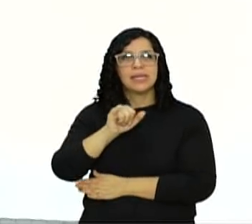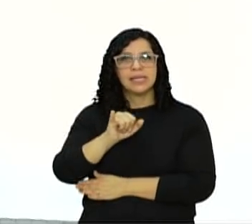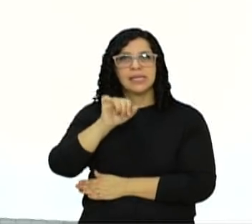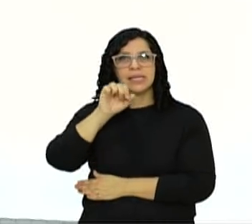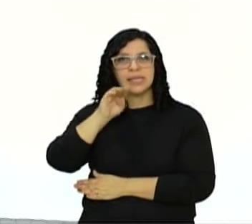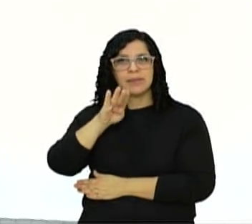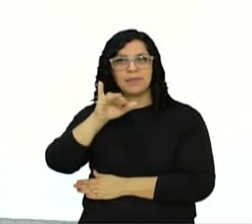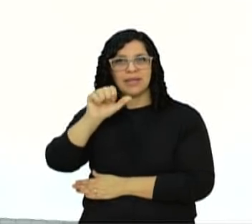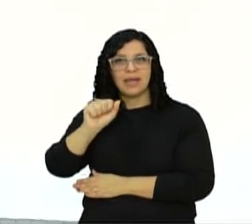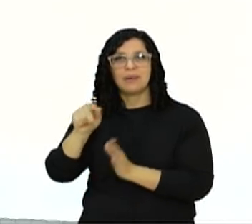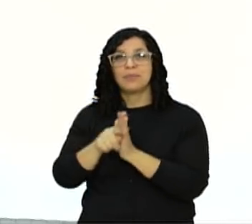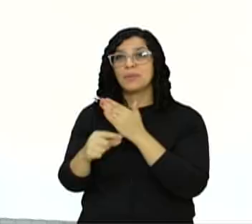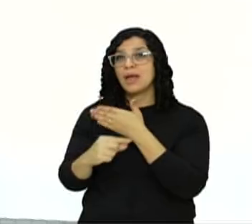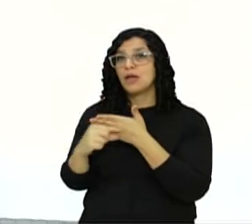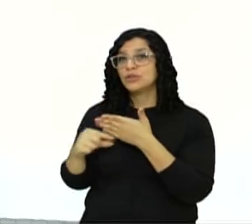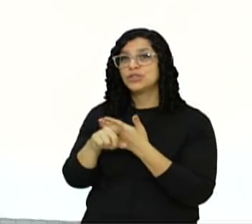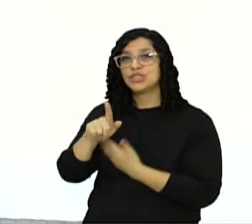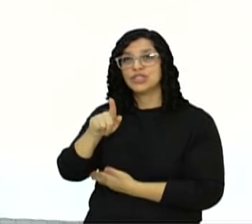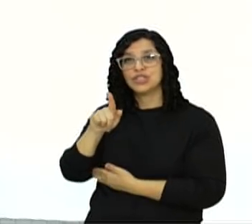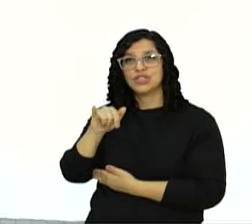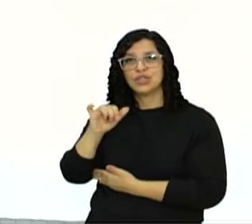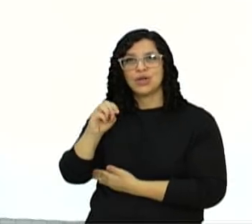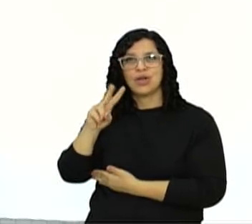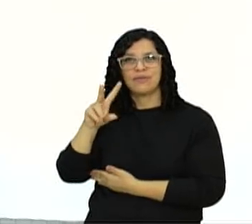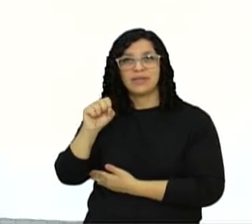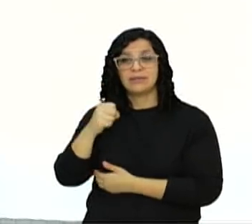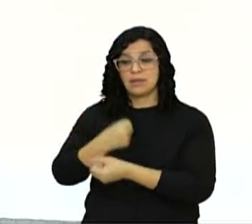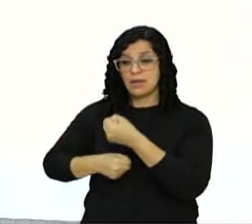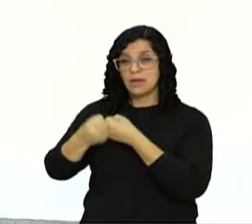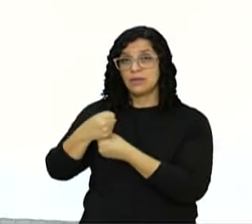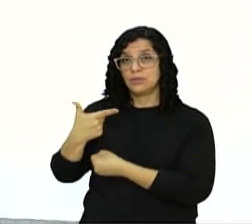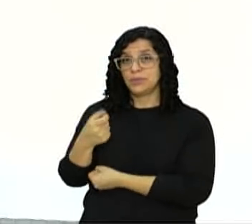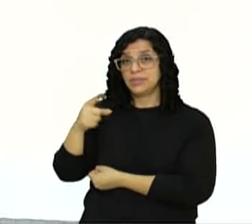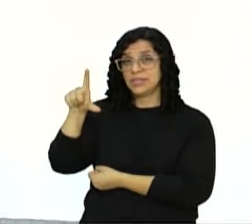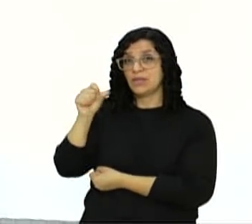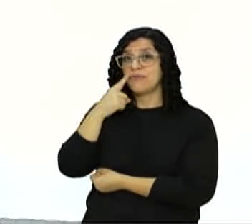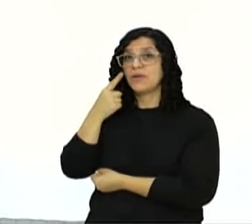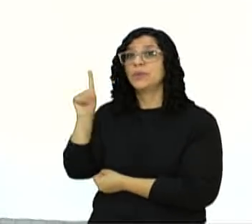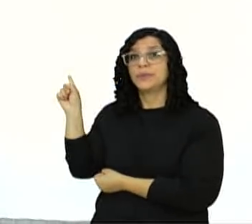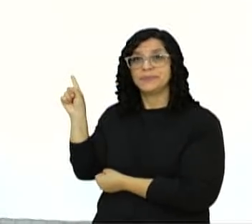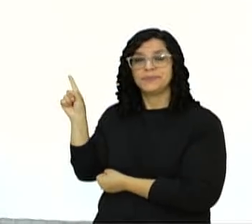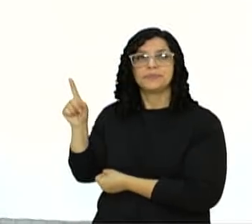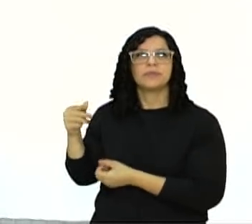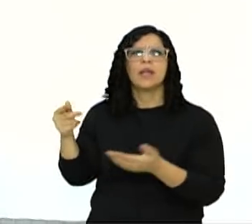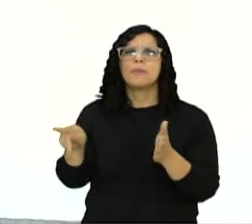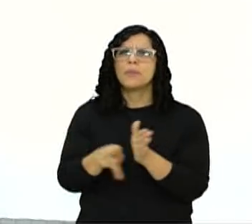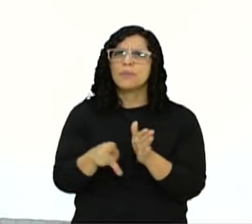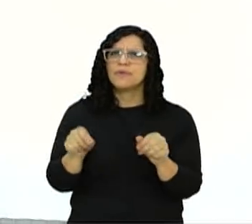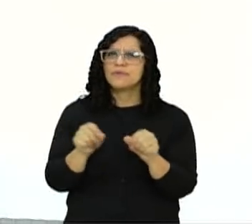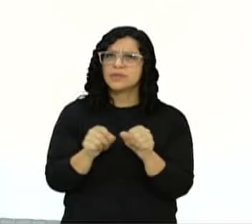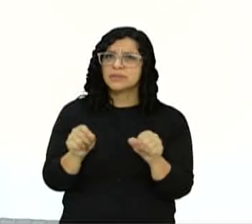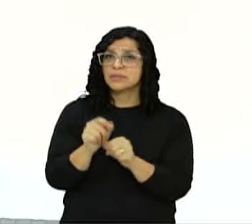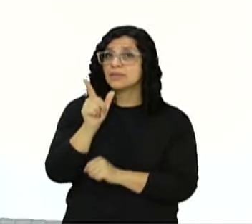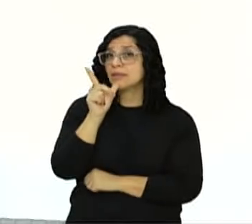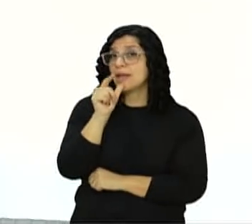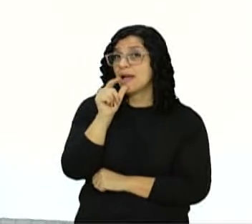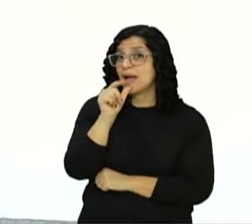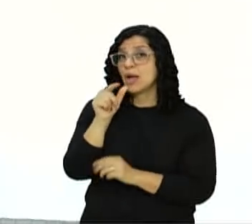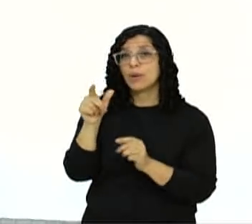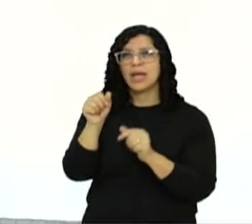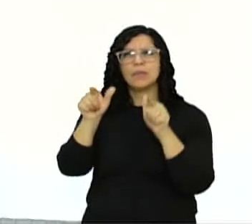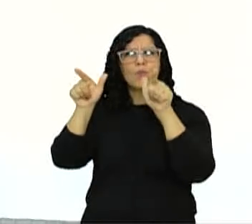foi escrito por Giovana Cerveira em 2019. Então diz assim a reportagem. Para fazer com que a água